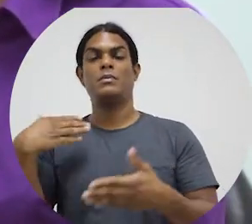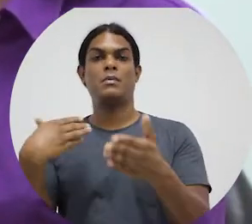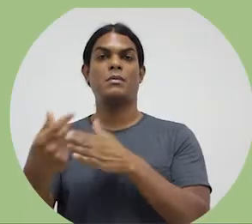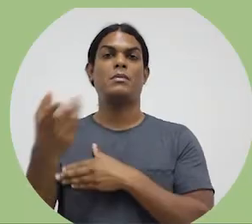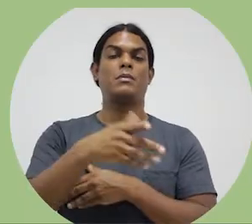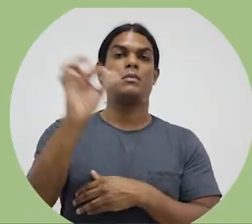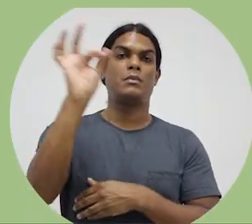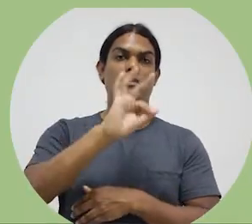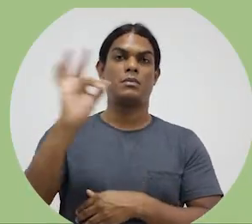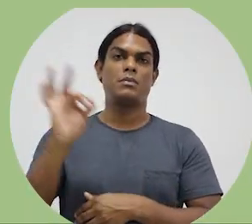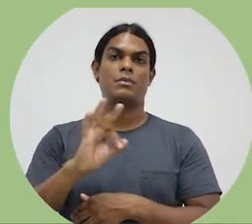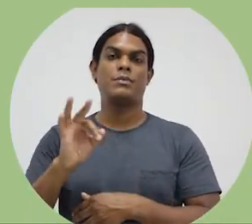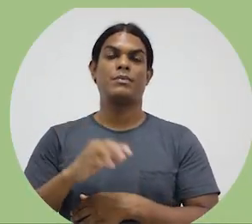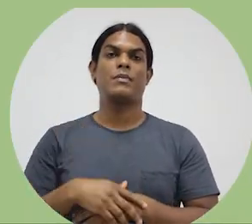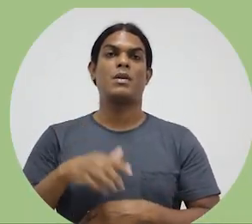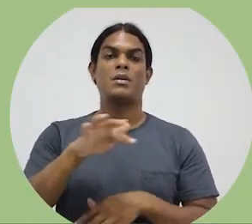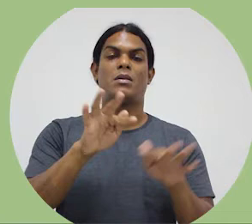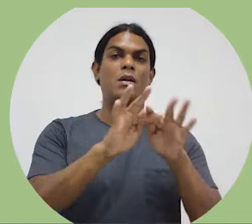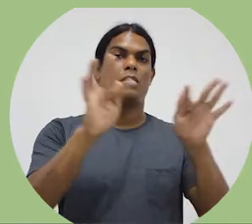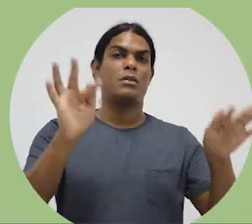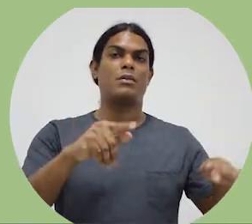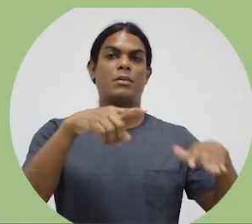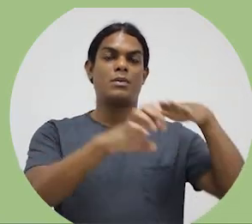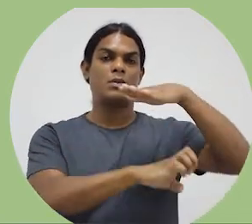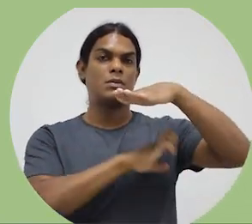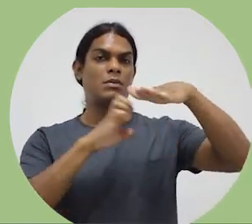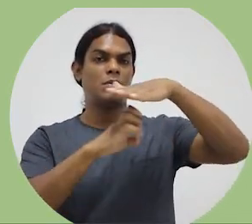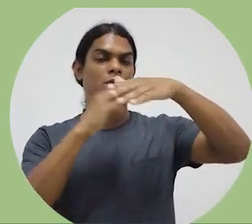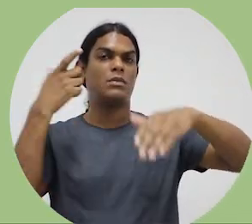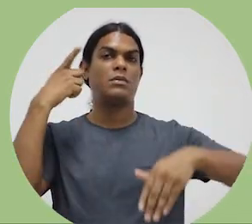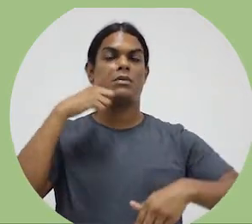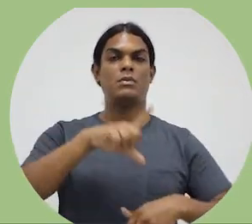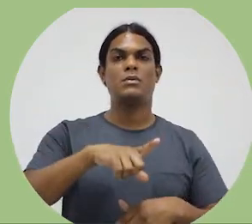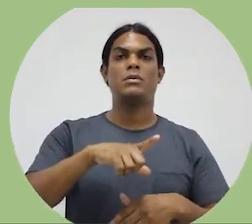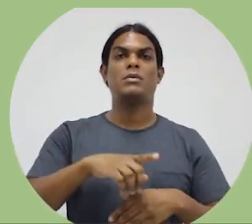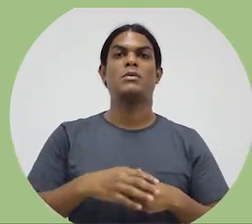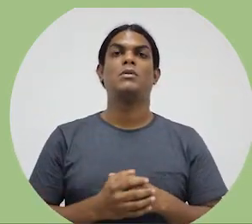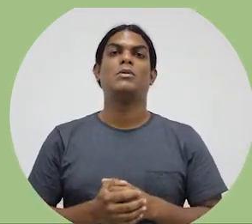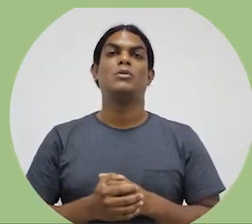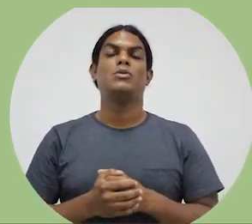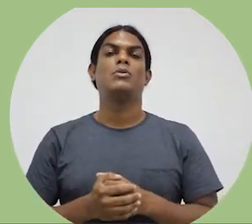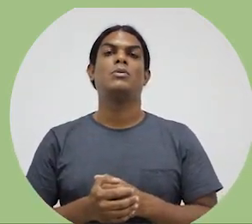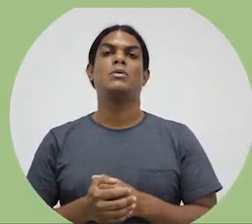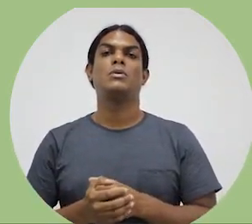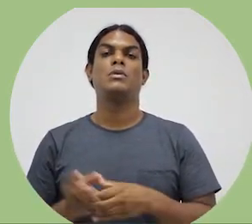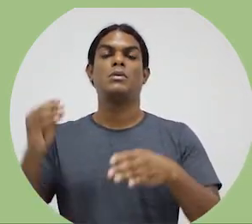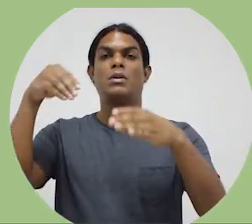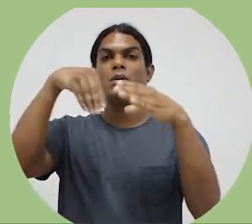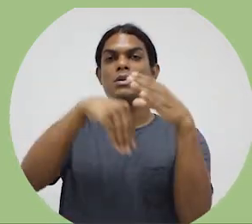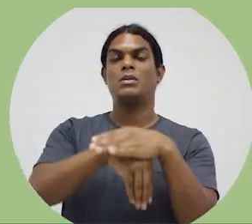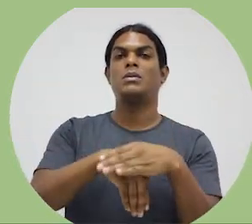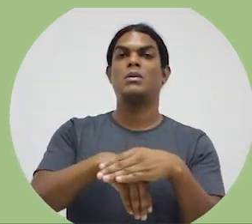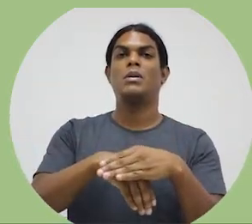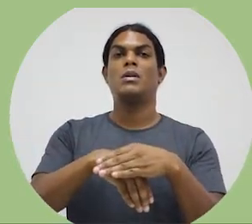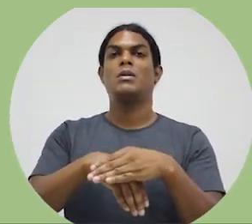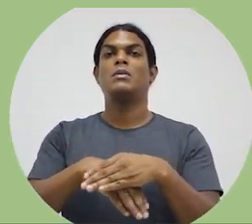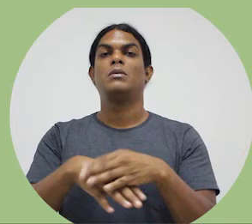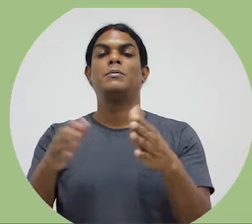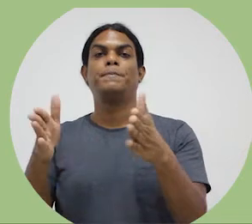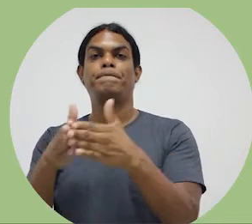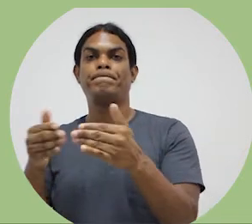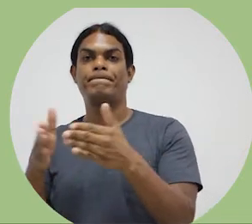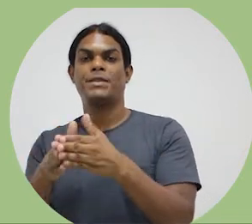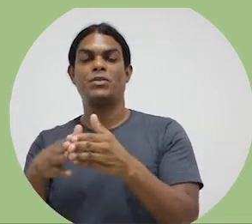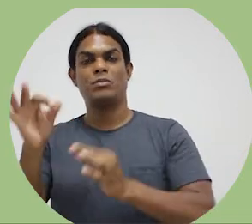desconto. Desta forma, a empresa conseguiu fazer com que a entrada de pedidos se tornasse mais